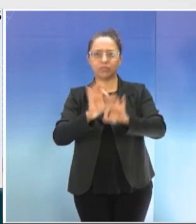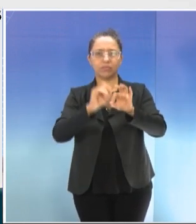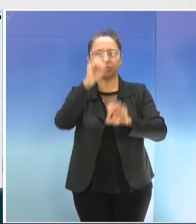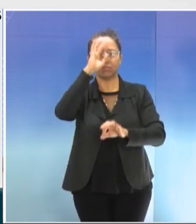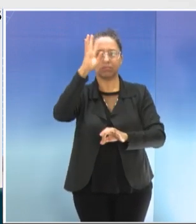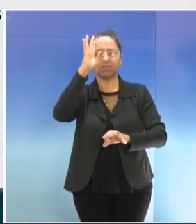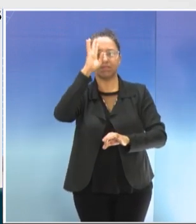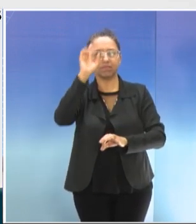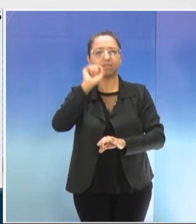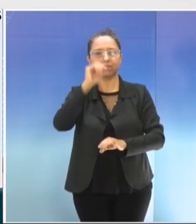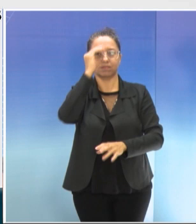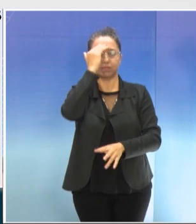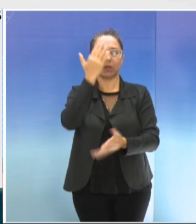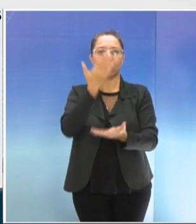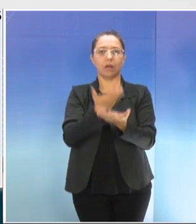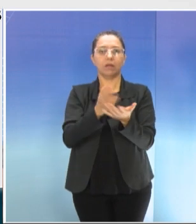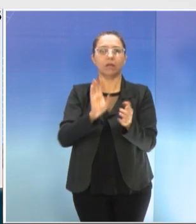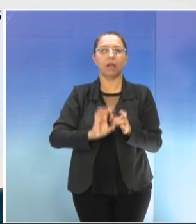E, justificar